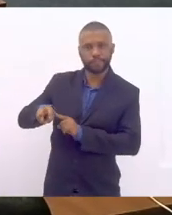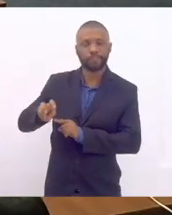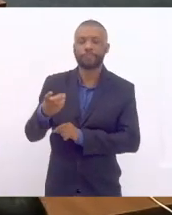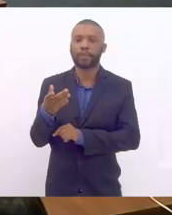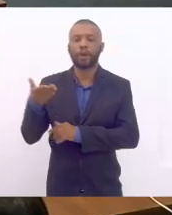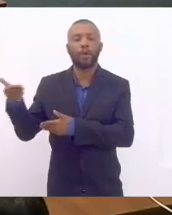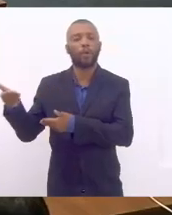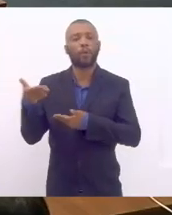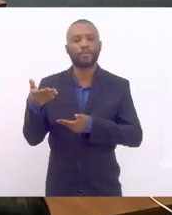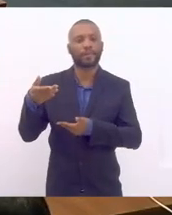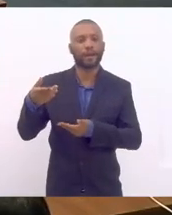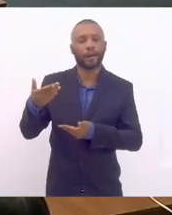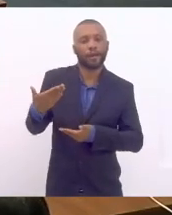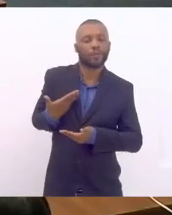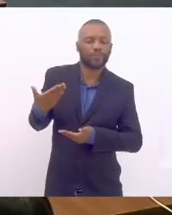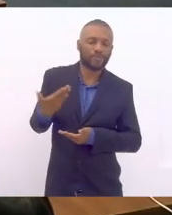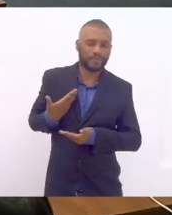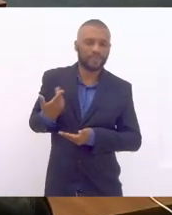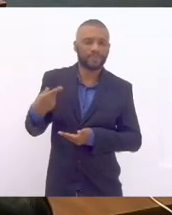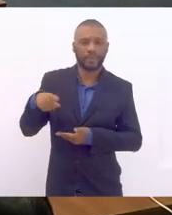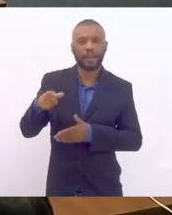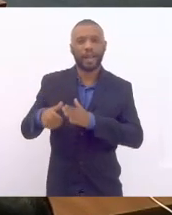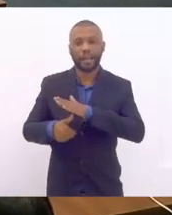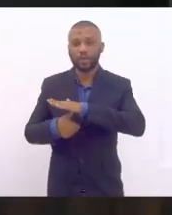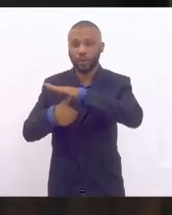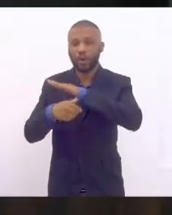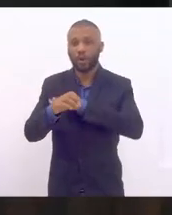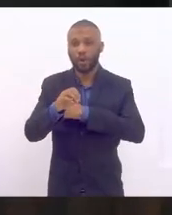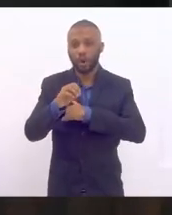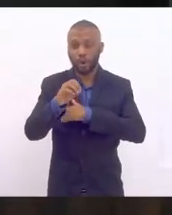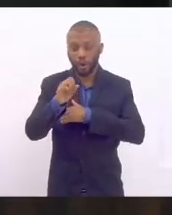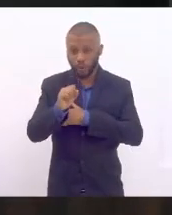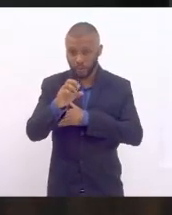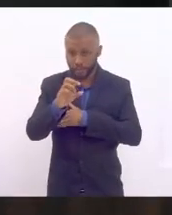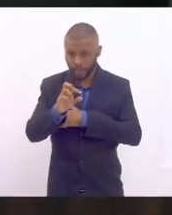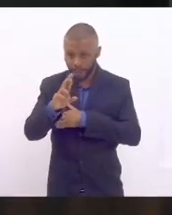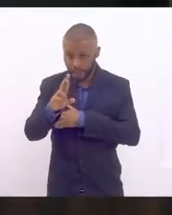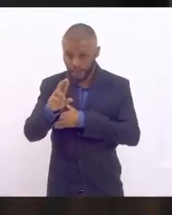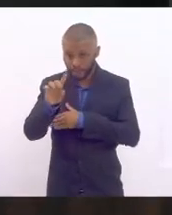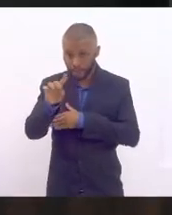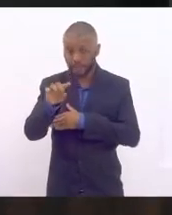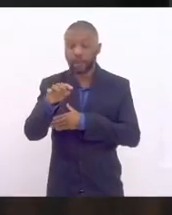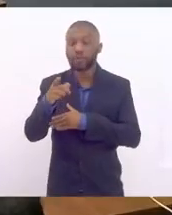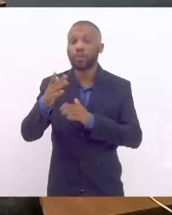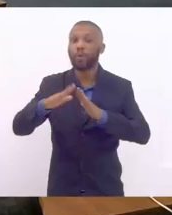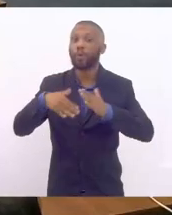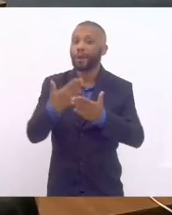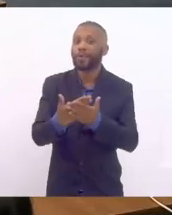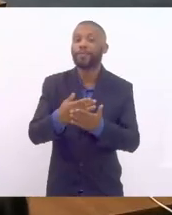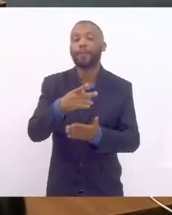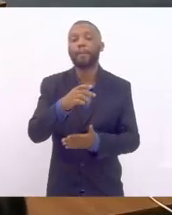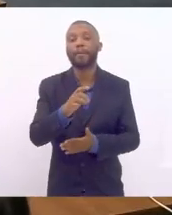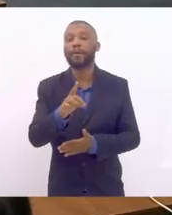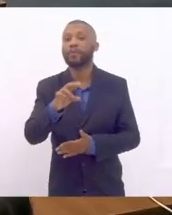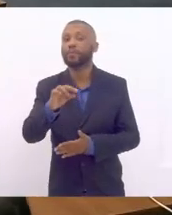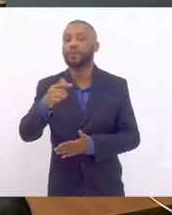E o nosso amigo Heitor Oscar halac do Pedro Segundo para estar conosco camisa